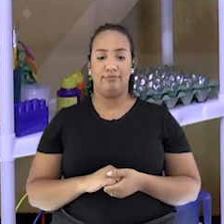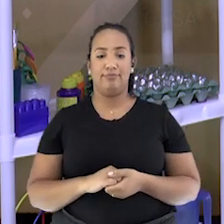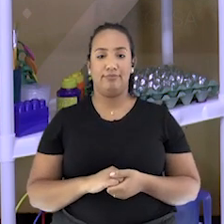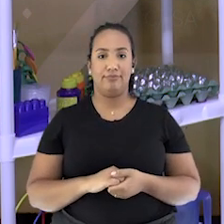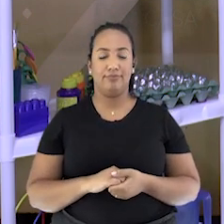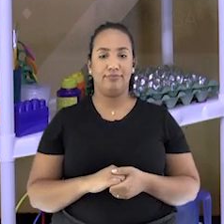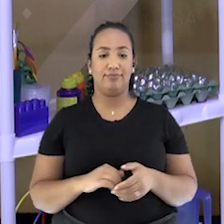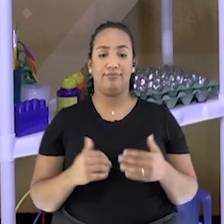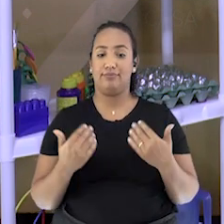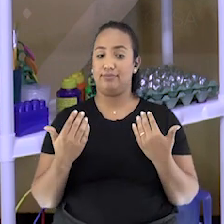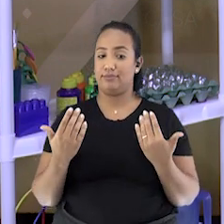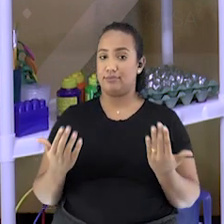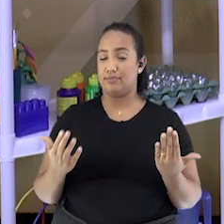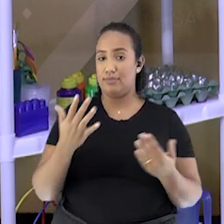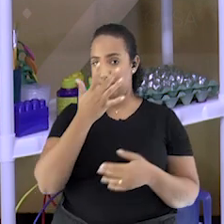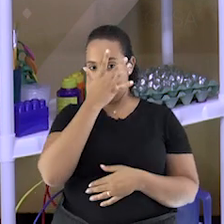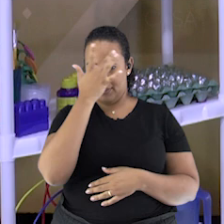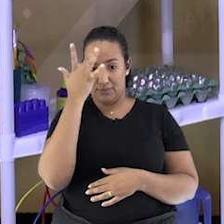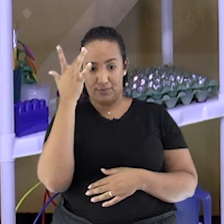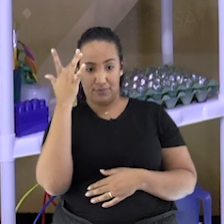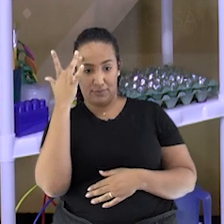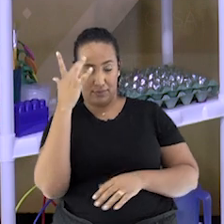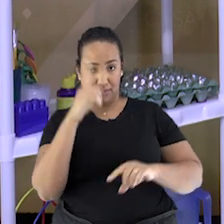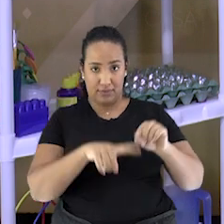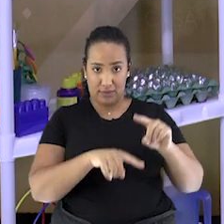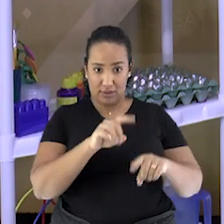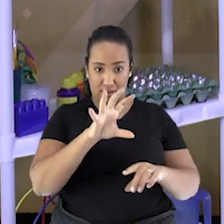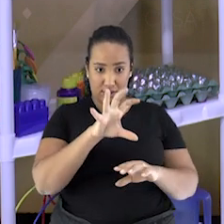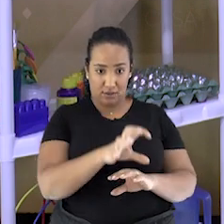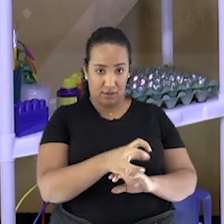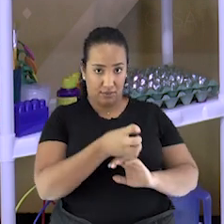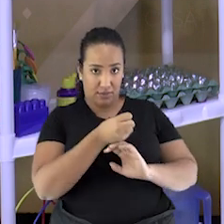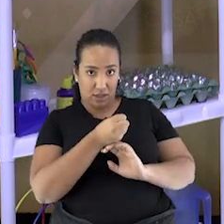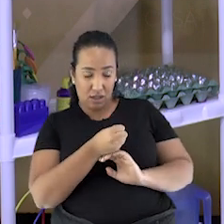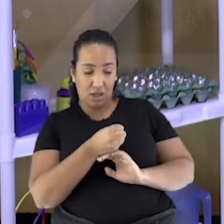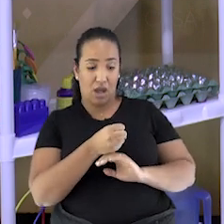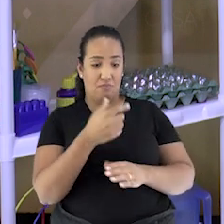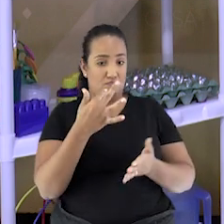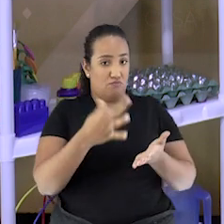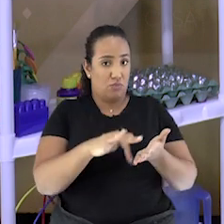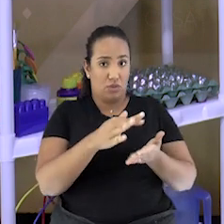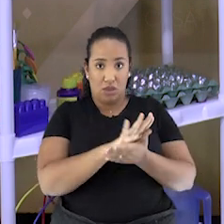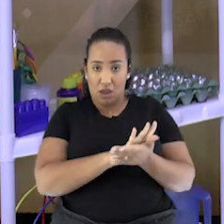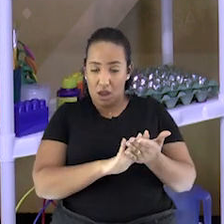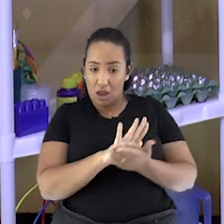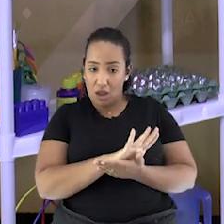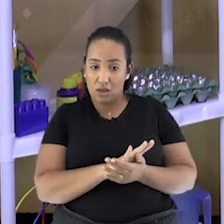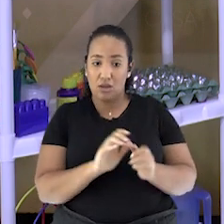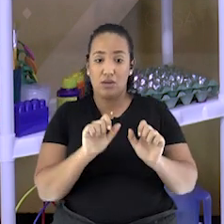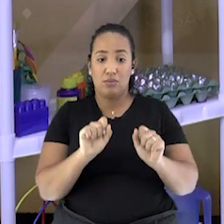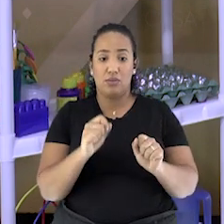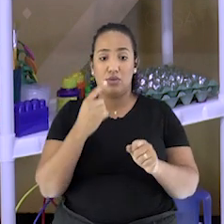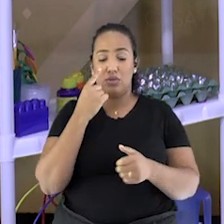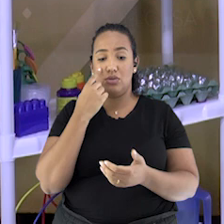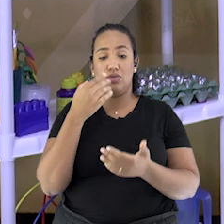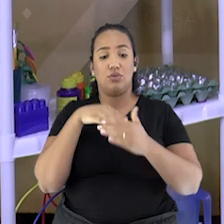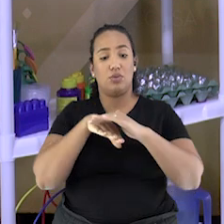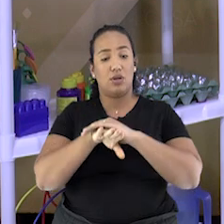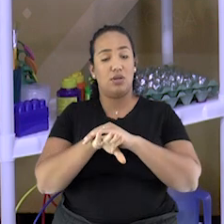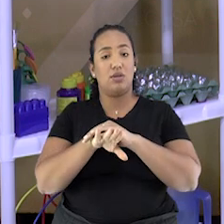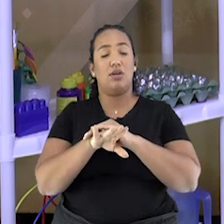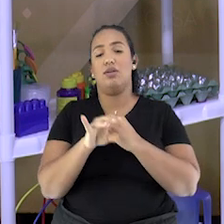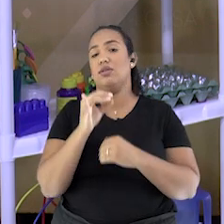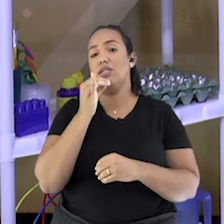casa não se machuquem, a gente pode colocar eles, ó, o vidro quebrado, dentro de uma garrafinha assim, em vez de jogar ele